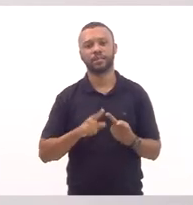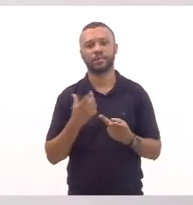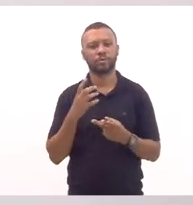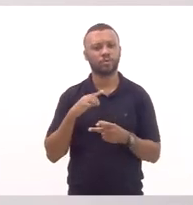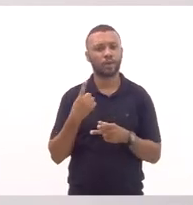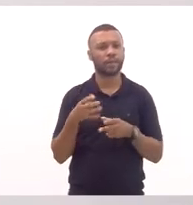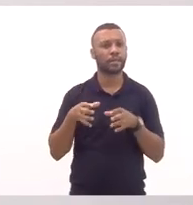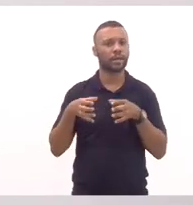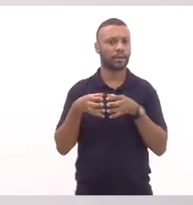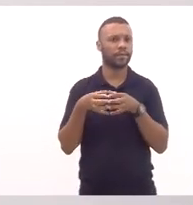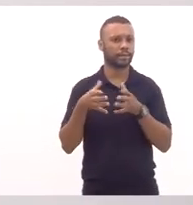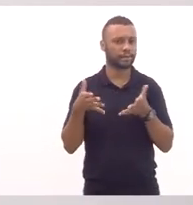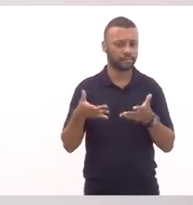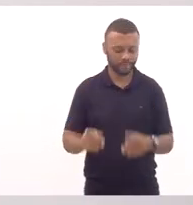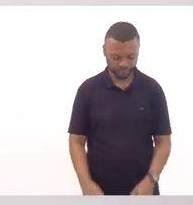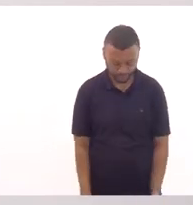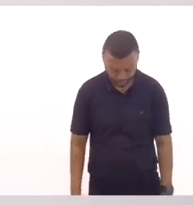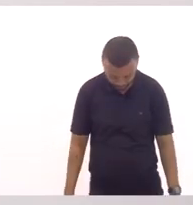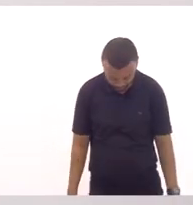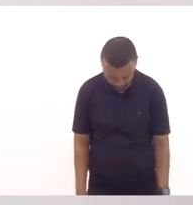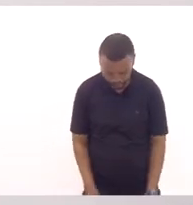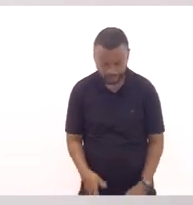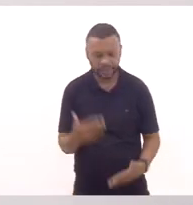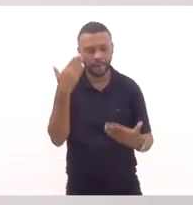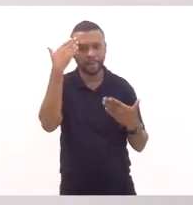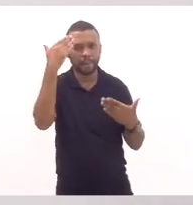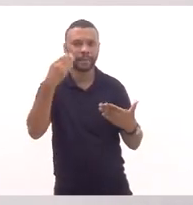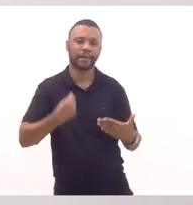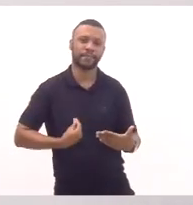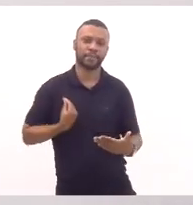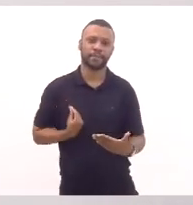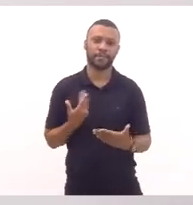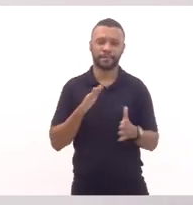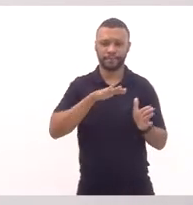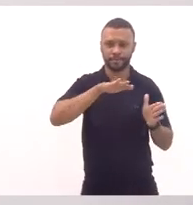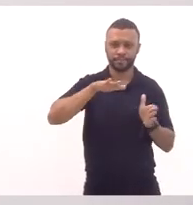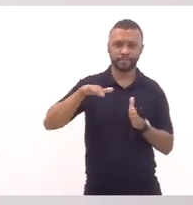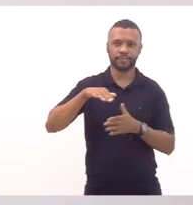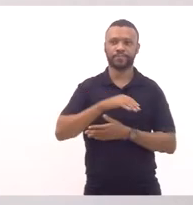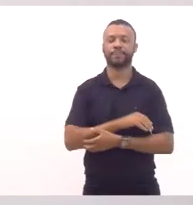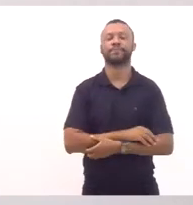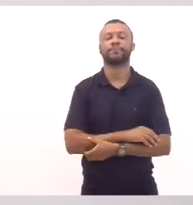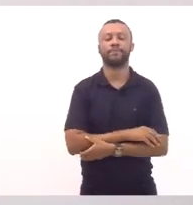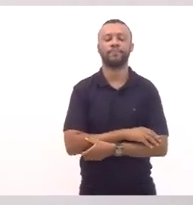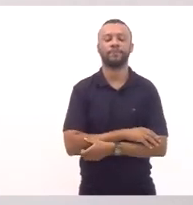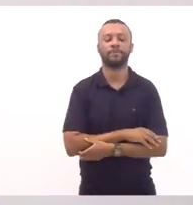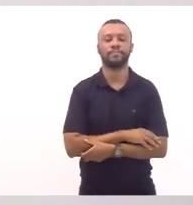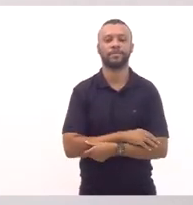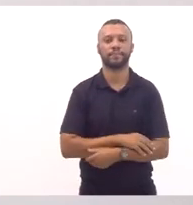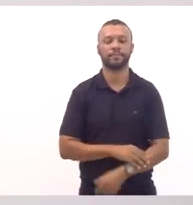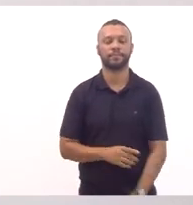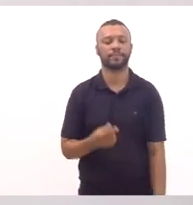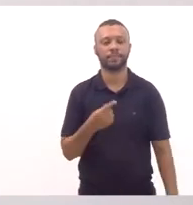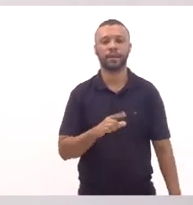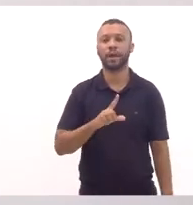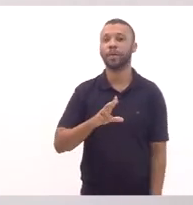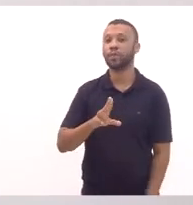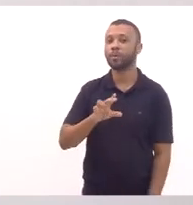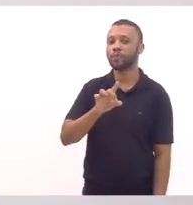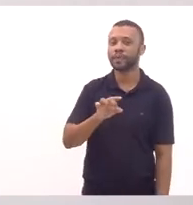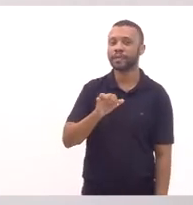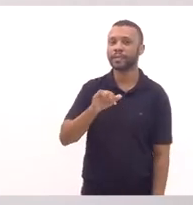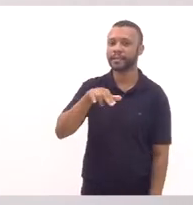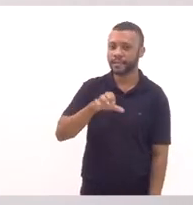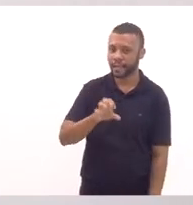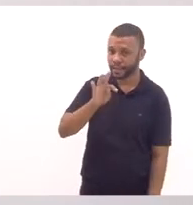Zoom. Obrigada aí pela presença de todos. Deixa eu ver se eu perdi alguém. A Luzinete Oliveira, que